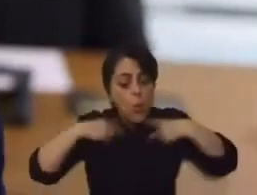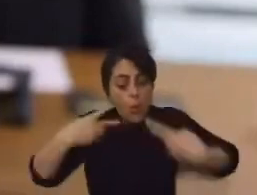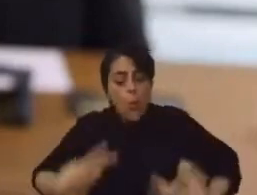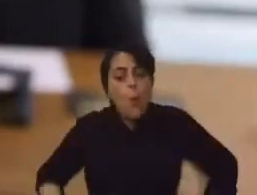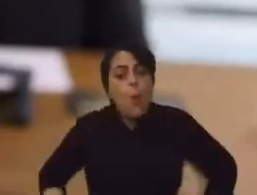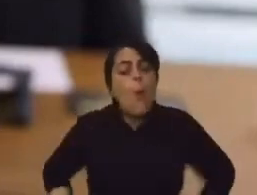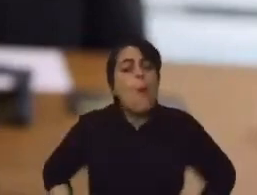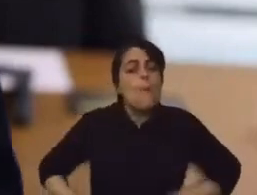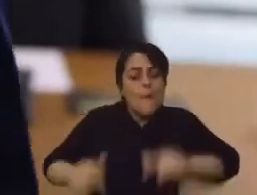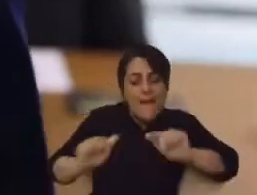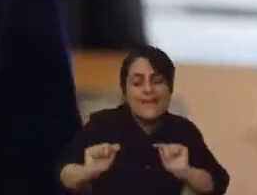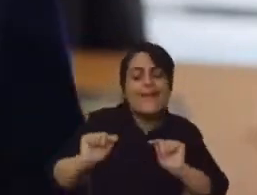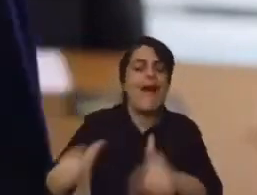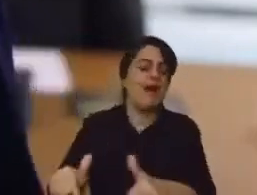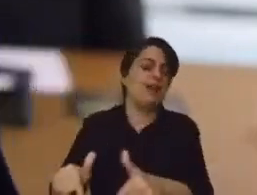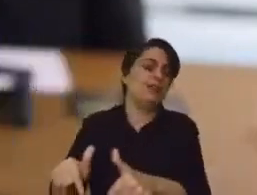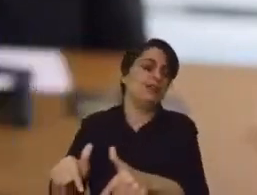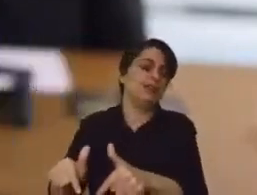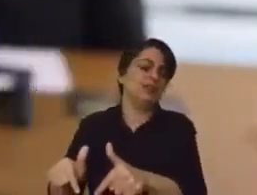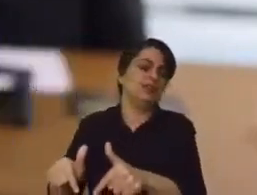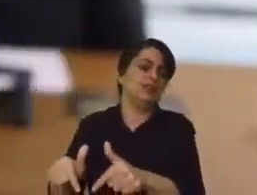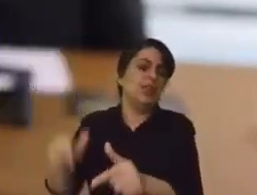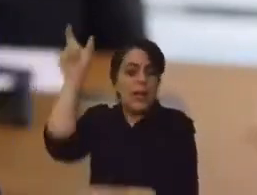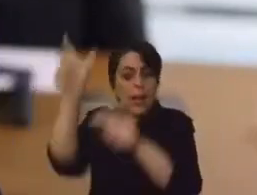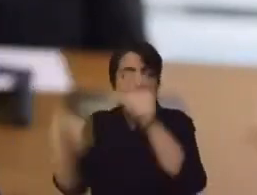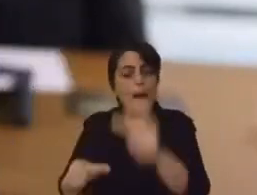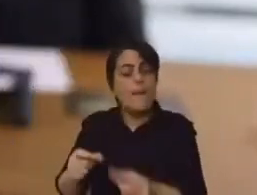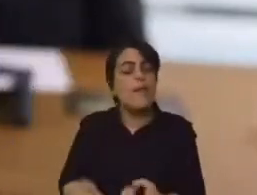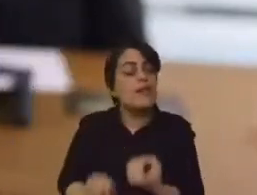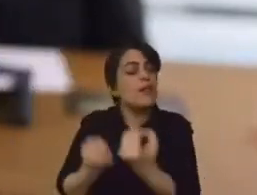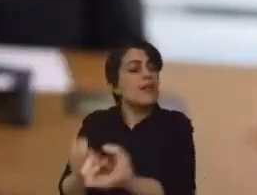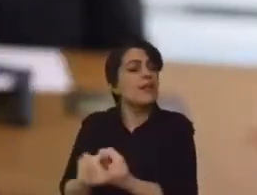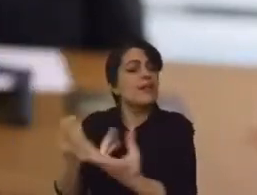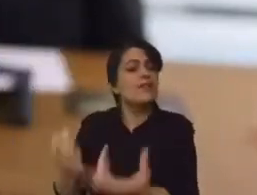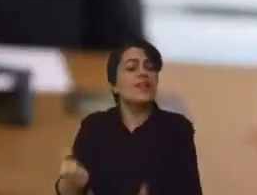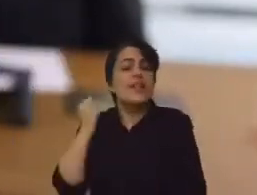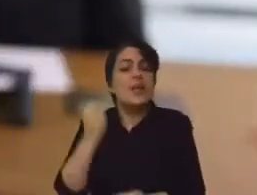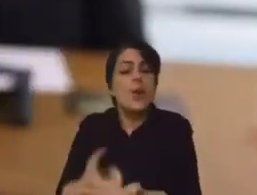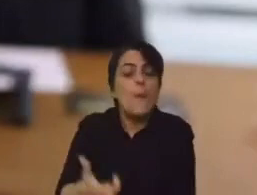vai colher, é aquele que vai vender. Como é que a gente vai fazer isso, Sérgio?